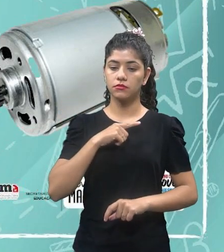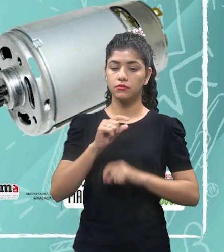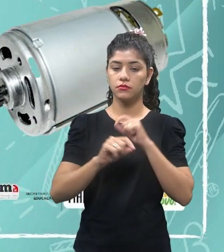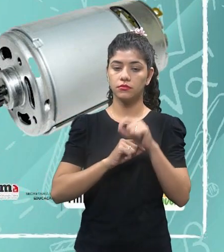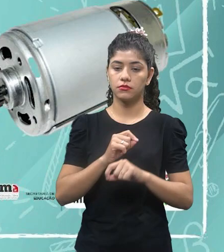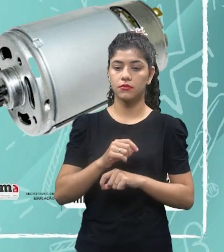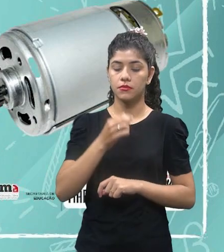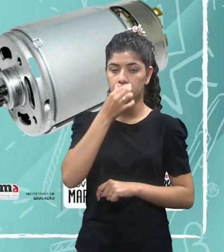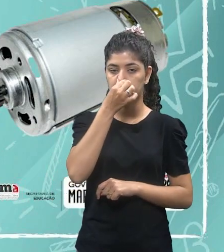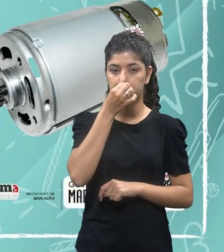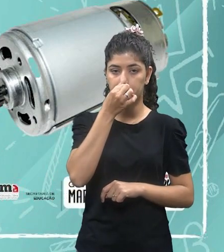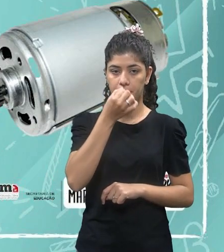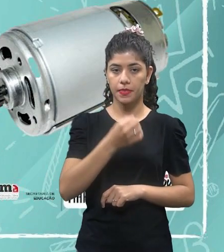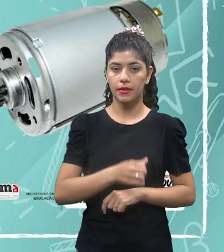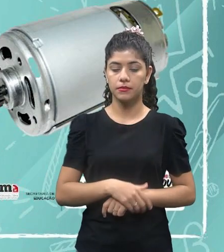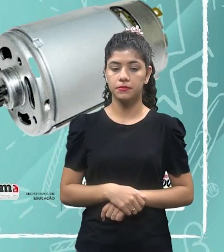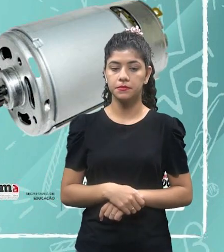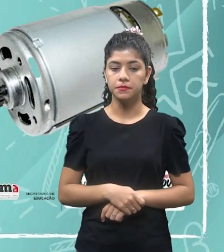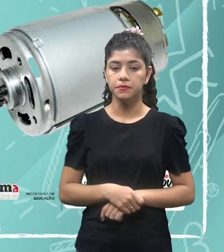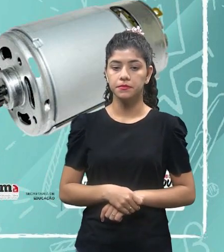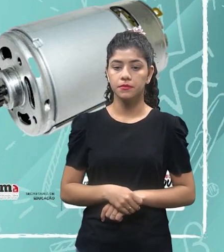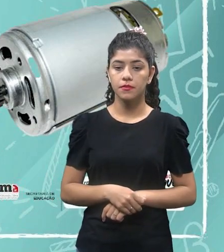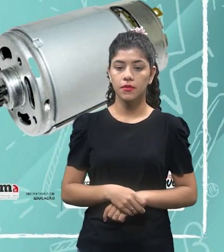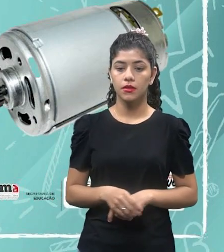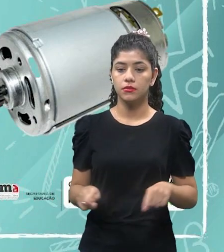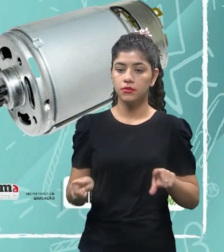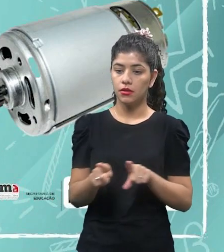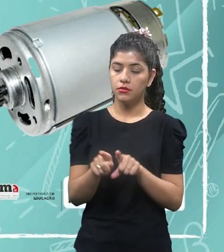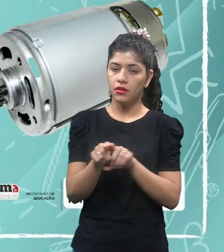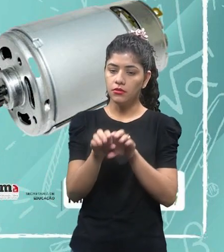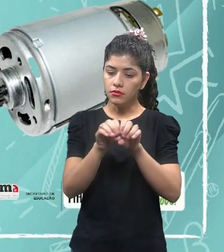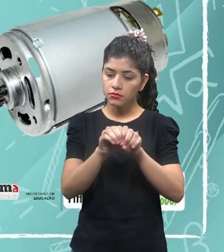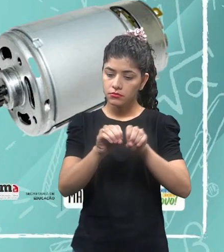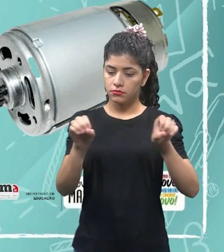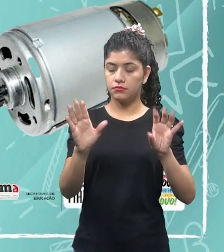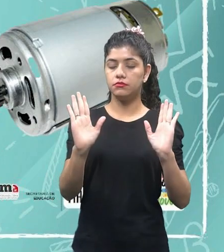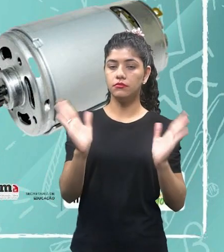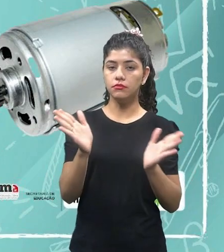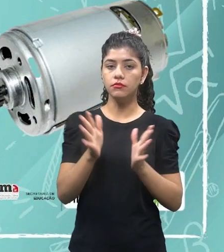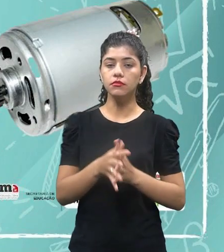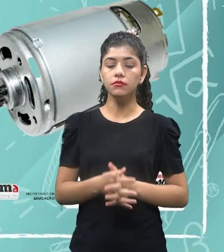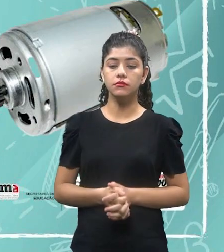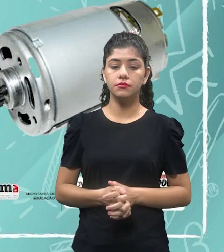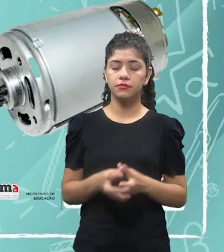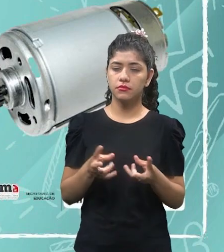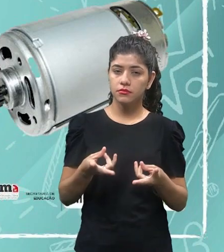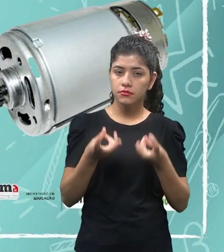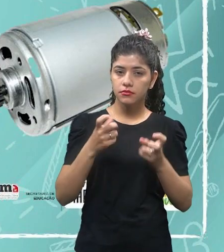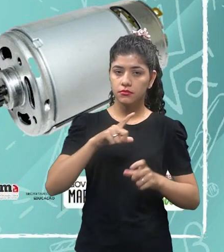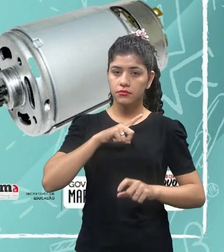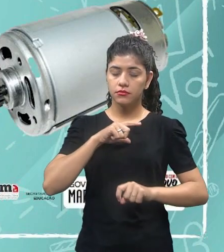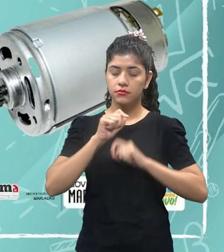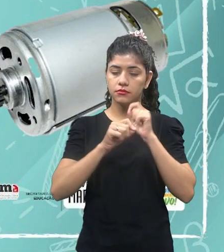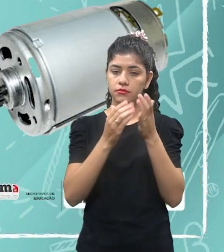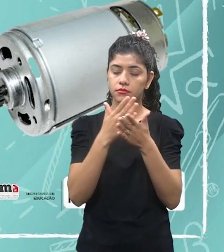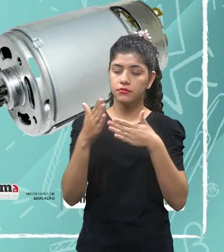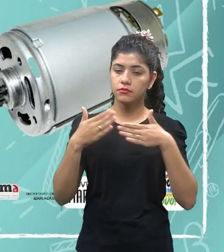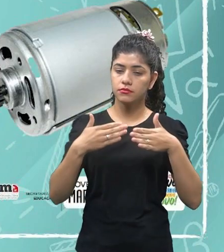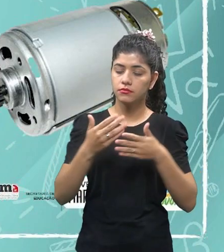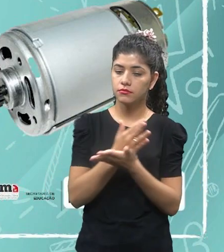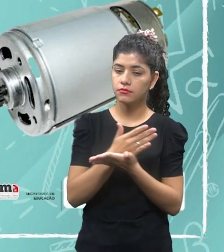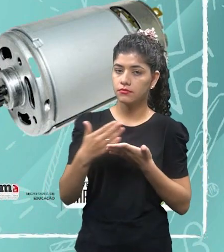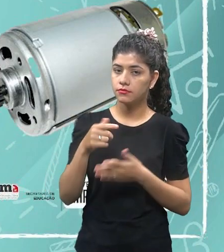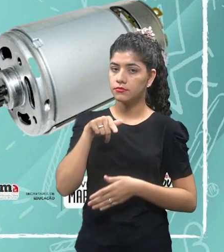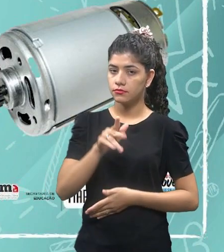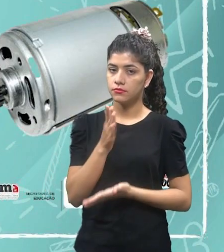motor com o corte, que vocês podem acompanhar, e o motor completinho. Tá? Vocês podem ver que tem várias partes que você já